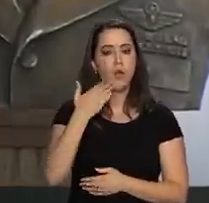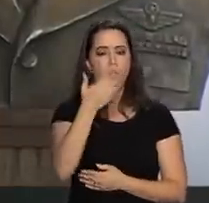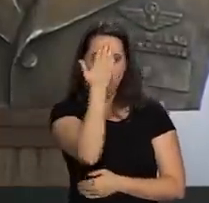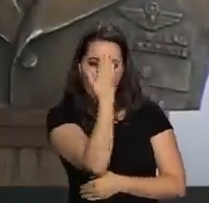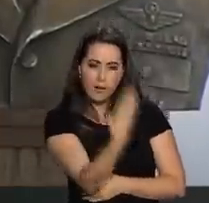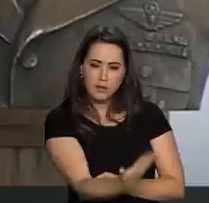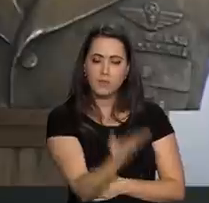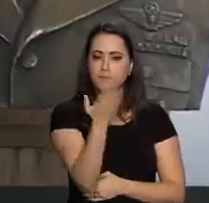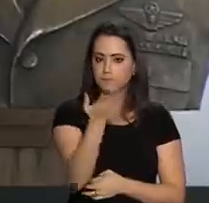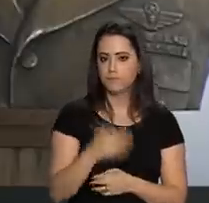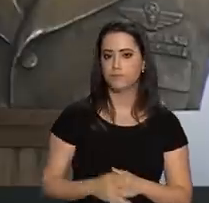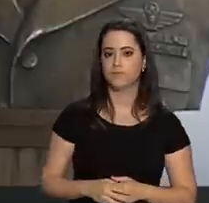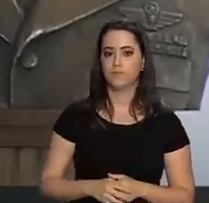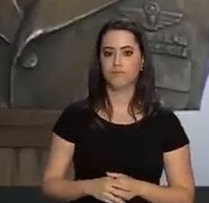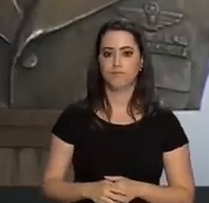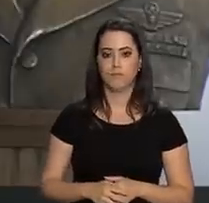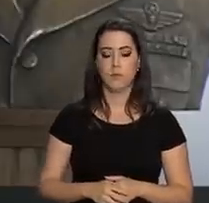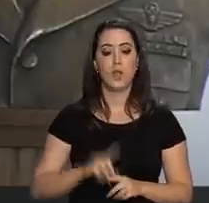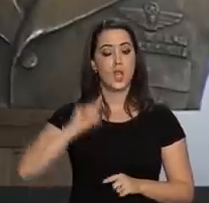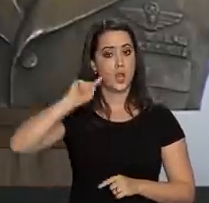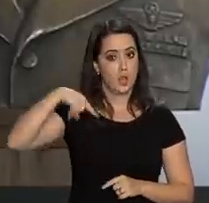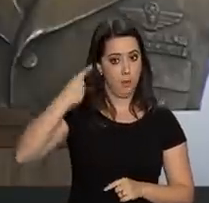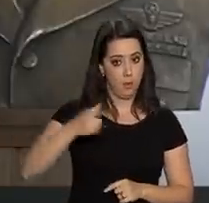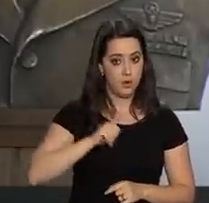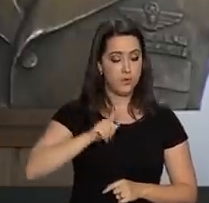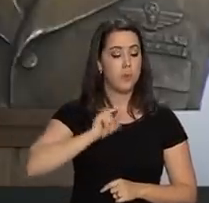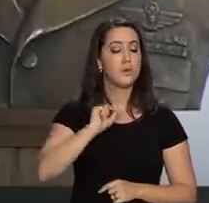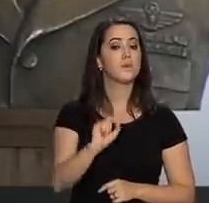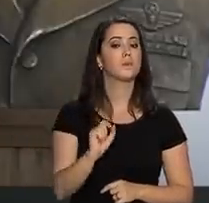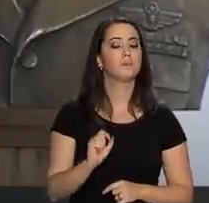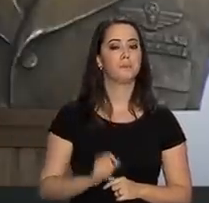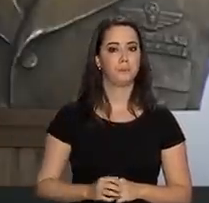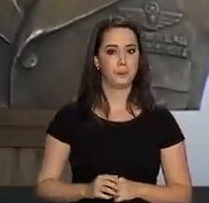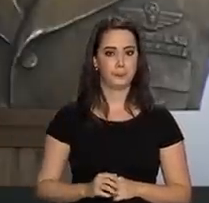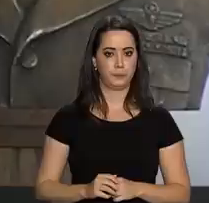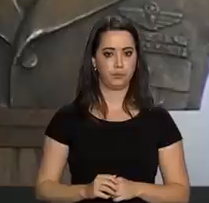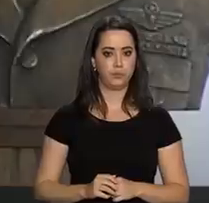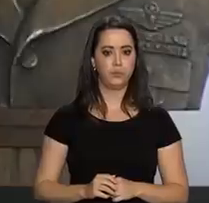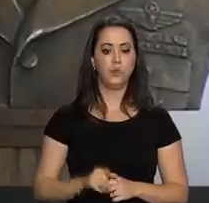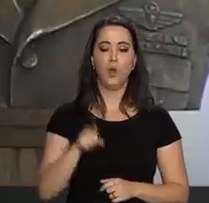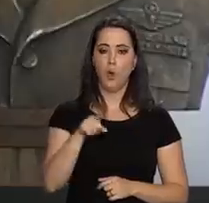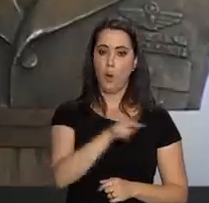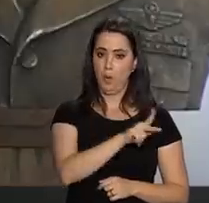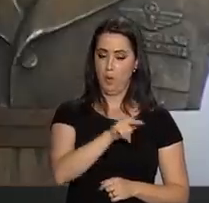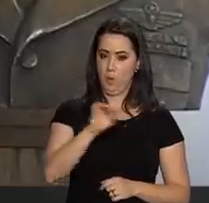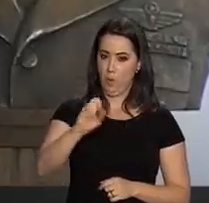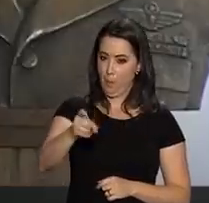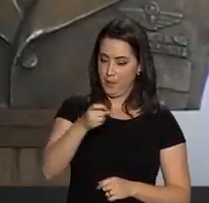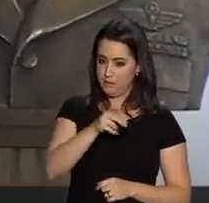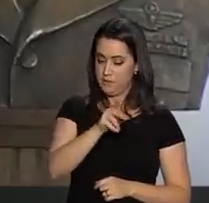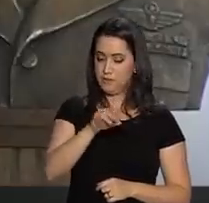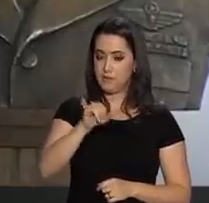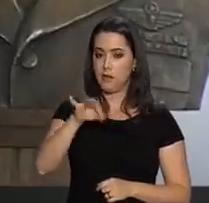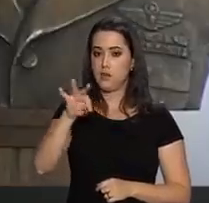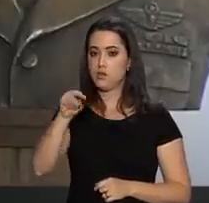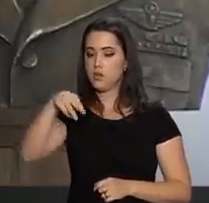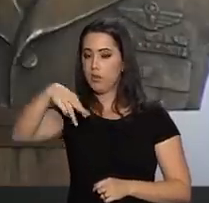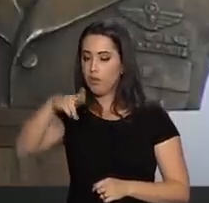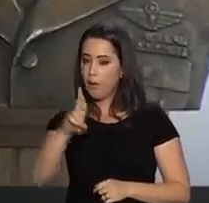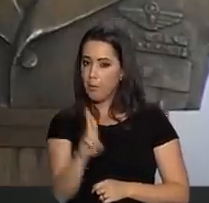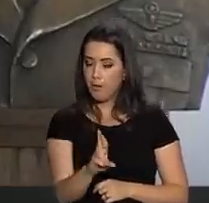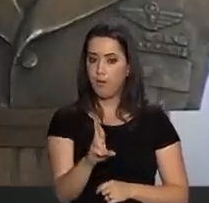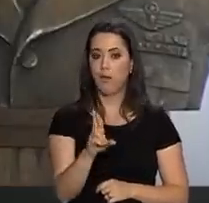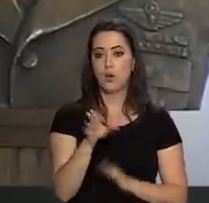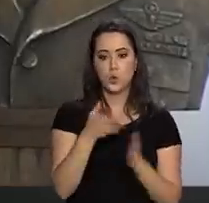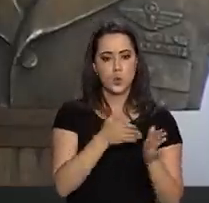pelo reconhecimento. Depois tivemos também o senhor Itamar Franco, onde, no meio do